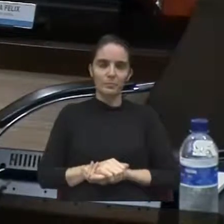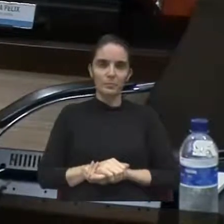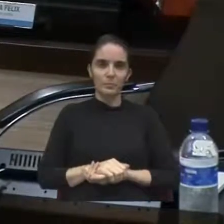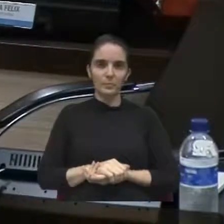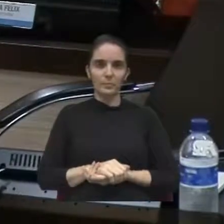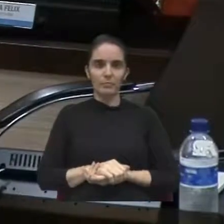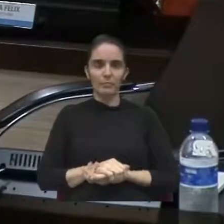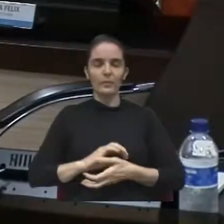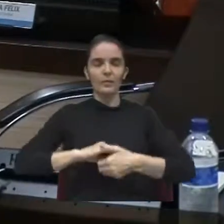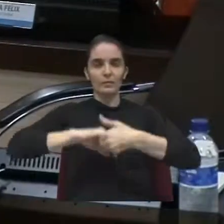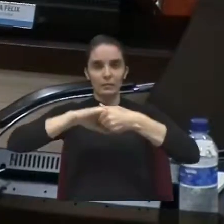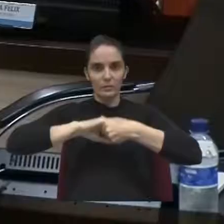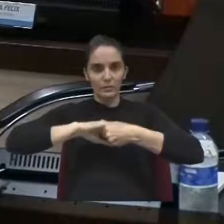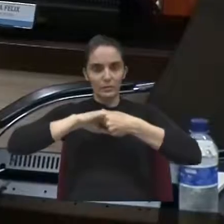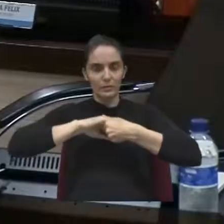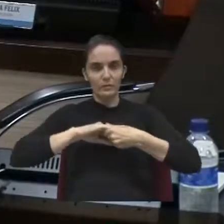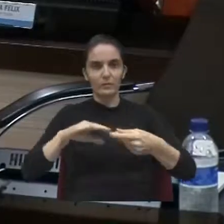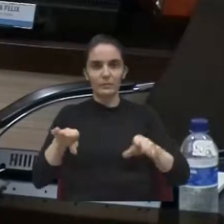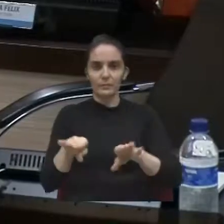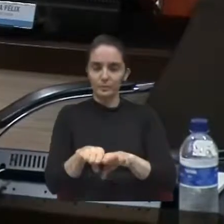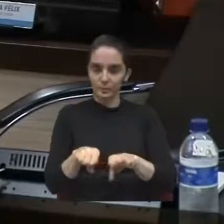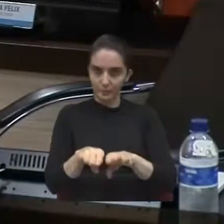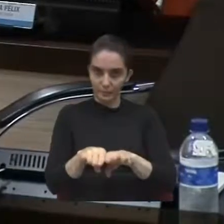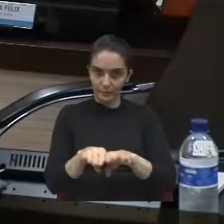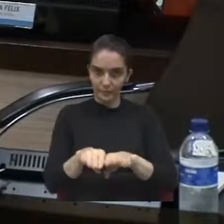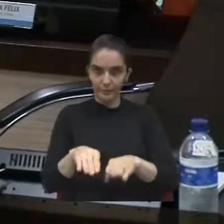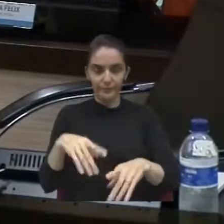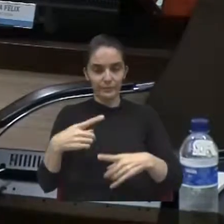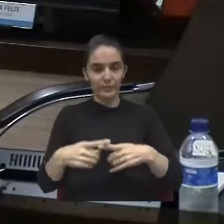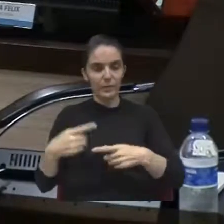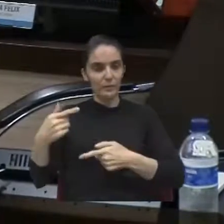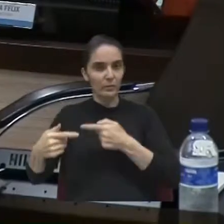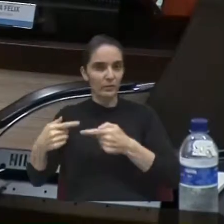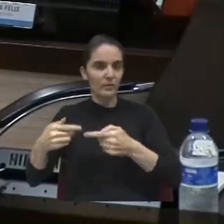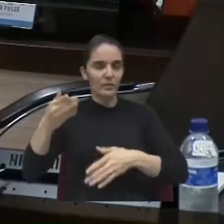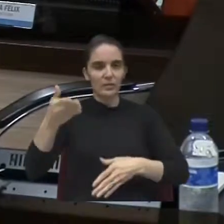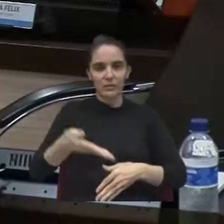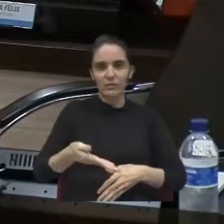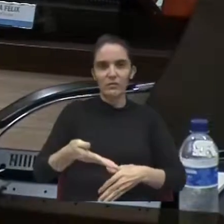Parabenizar também, porque a política hoje ela está tão